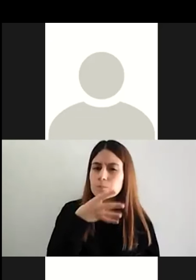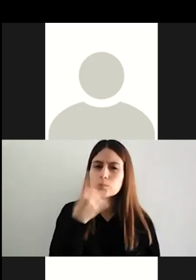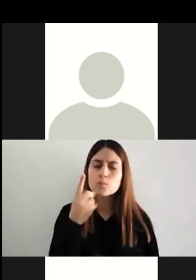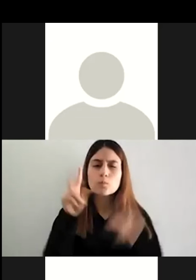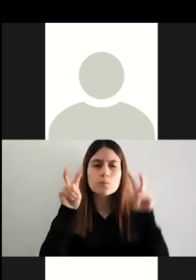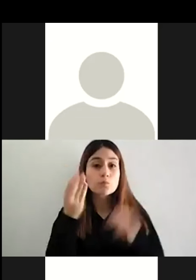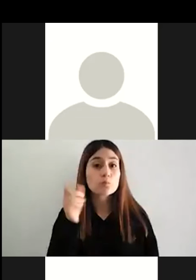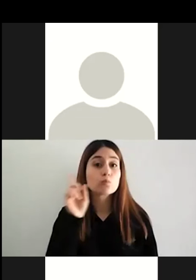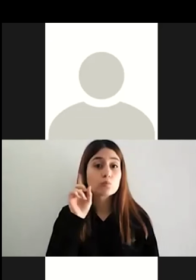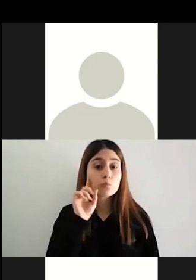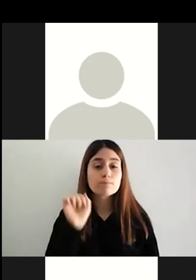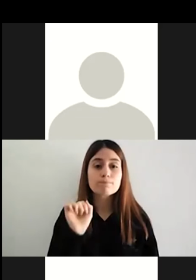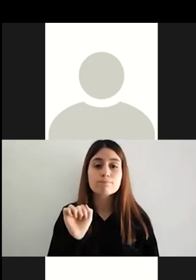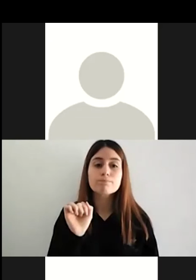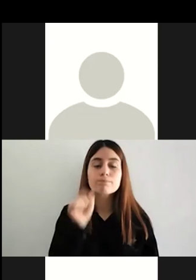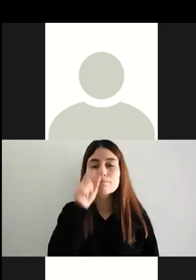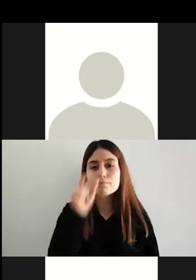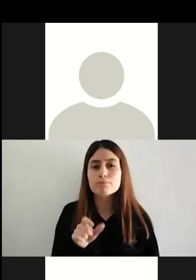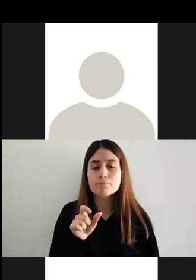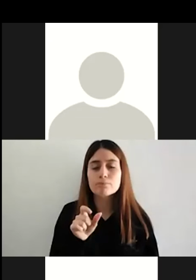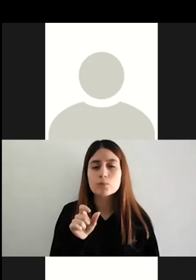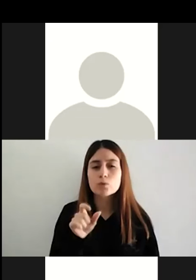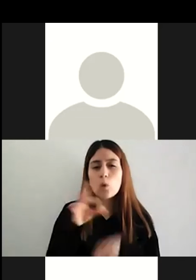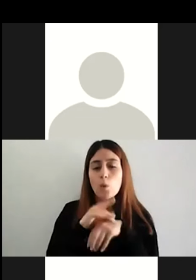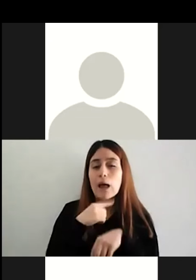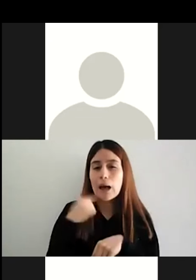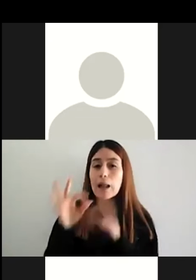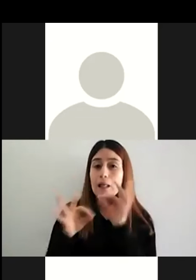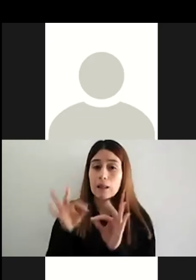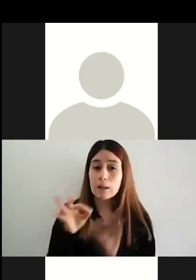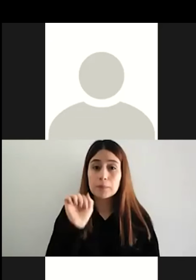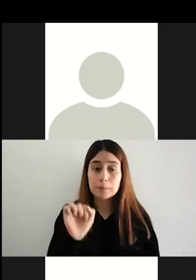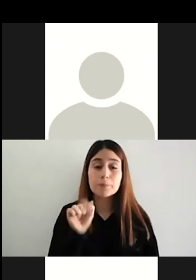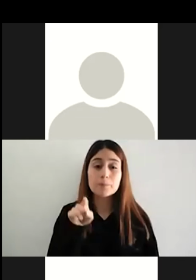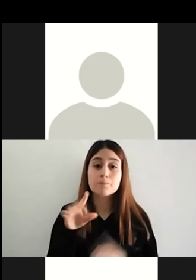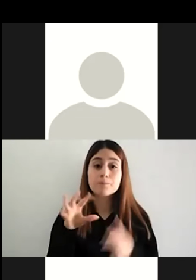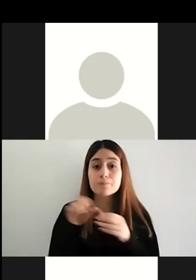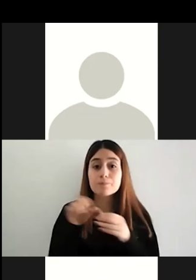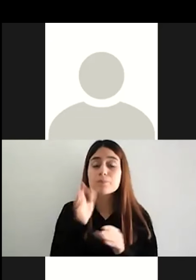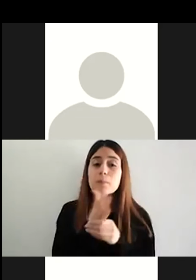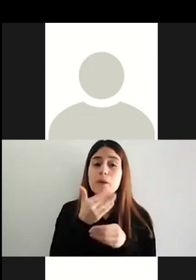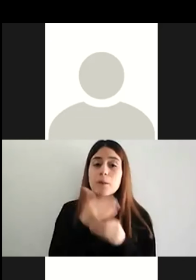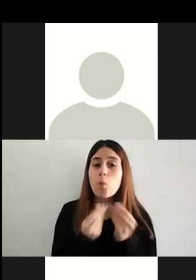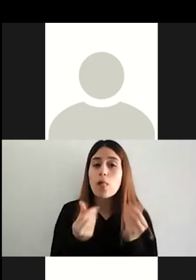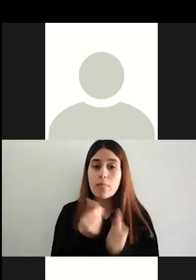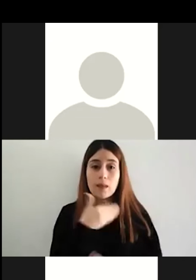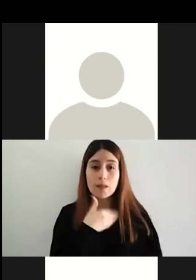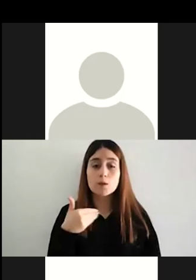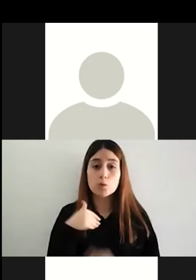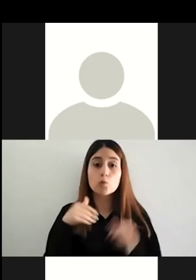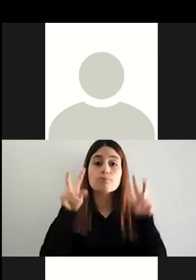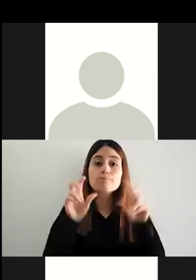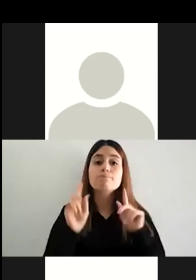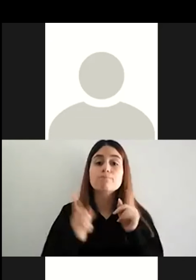no âmbito do tratamento dos portadores de doença rara e que é acompanhado pelo Departamento de Qualidade da Saúde e que são as